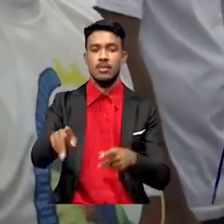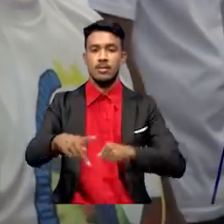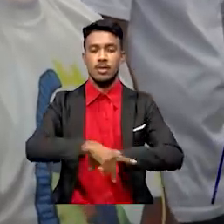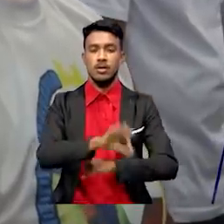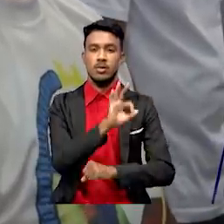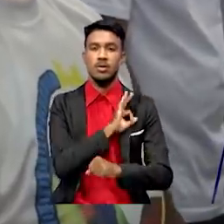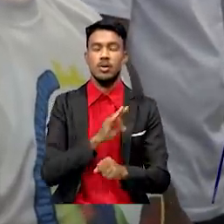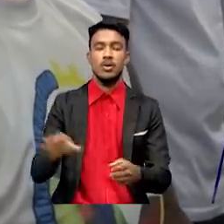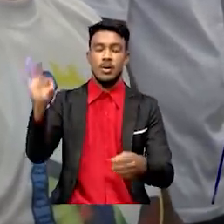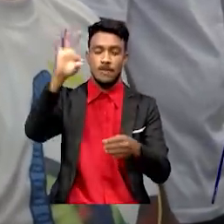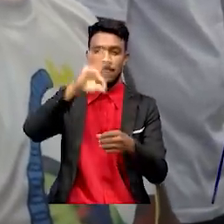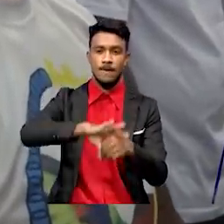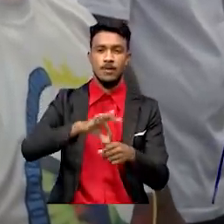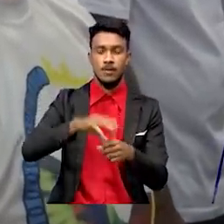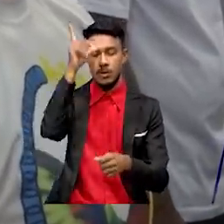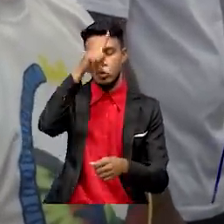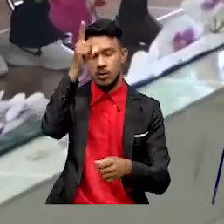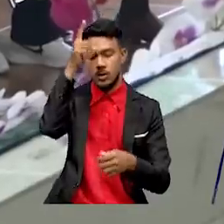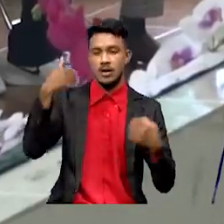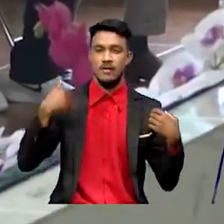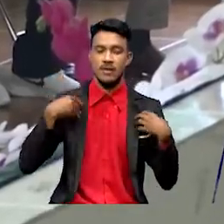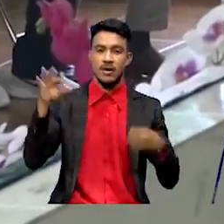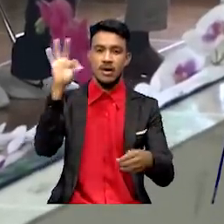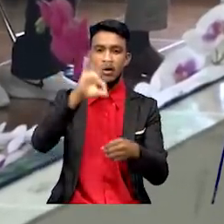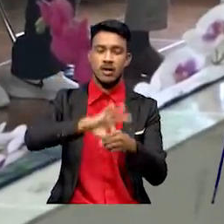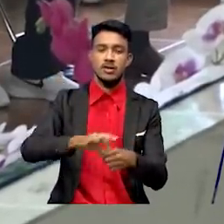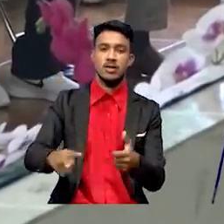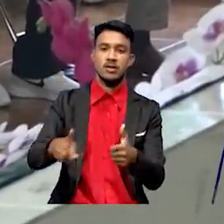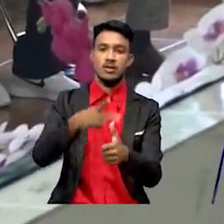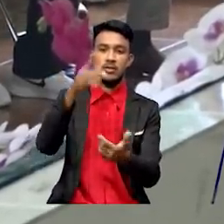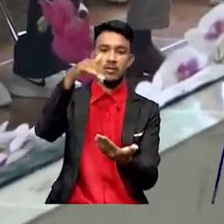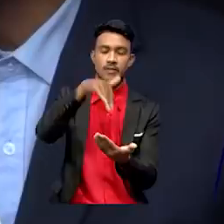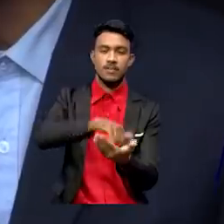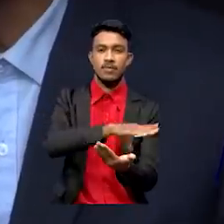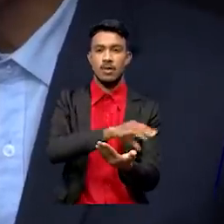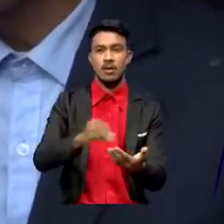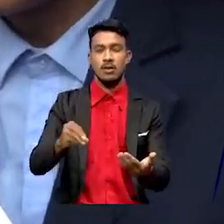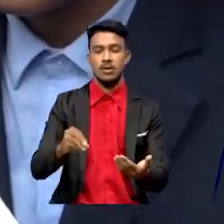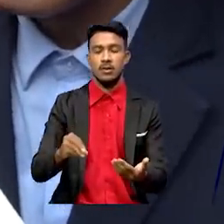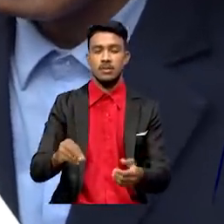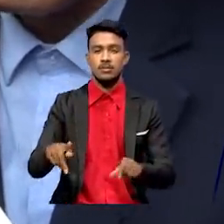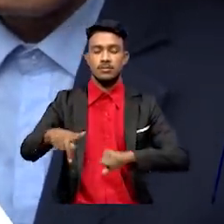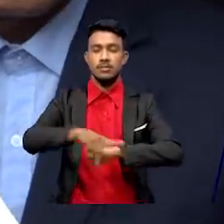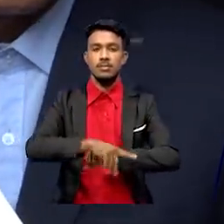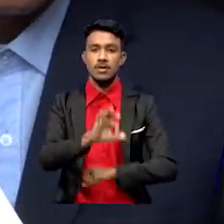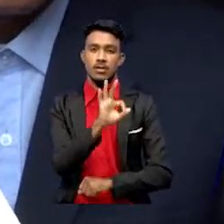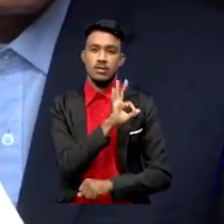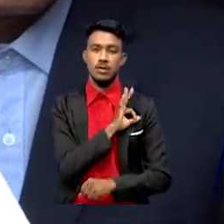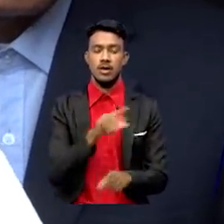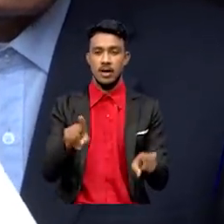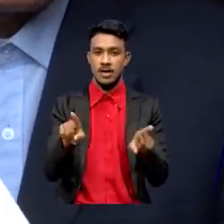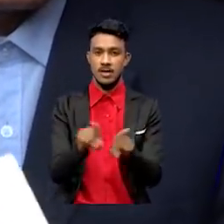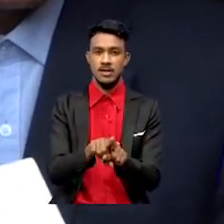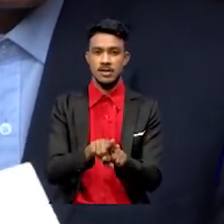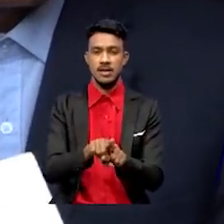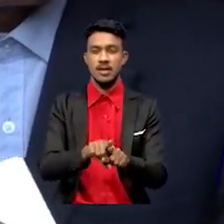República, Francisco Guterres Lolo, e a eleição segunda volta. Perpe o Kunto não é malo lá dia. Né sai hanen sa sa